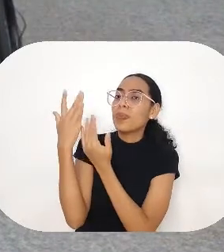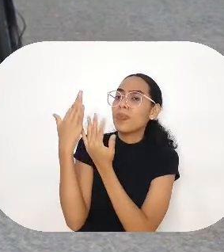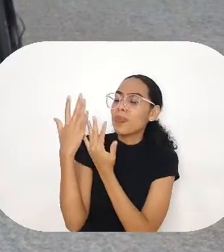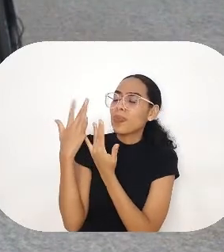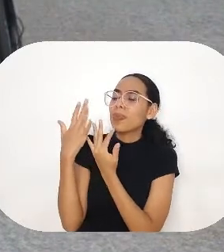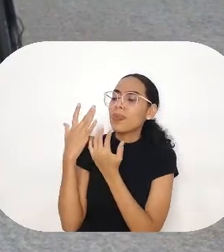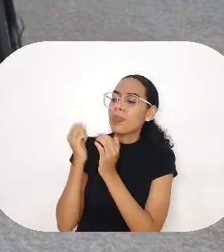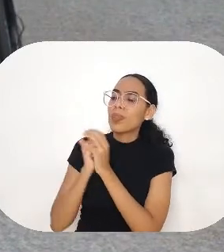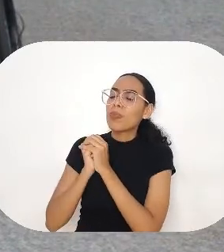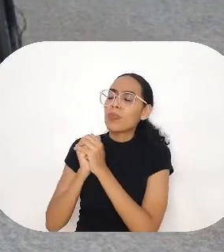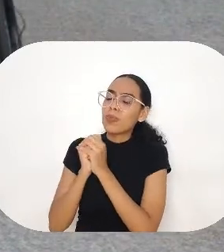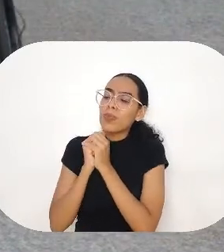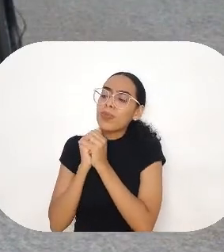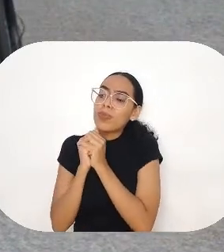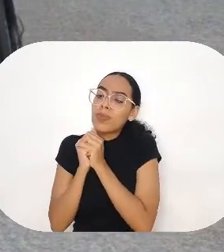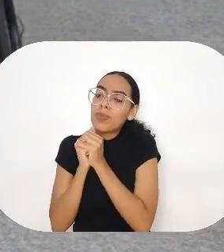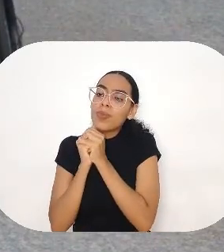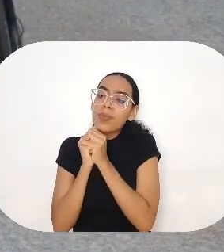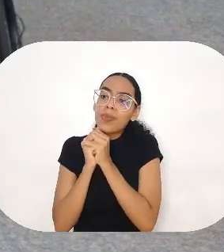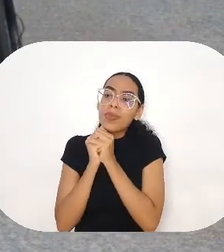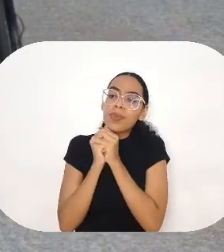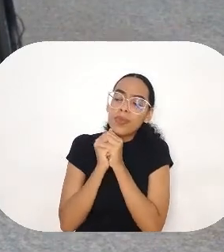também de esquentar